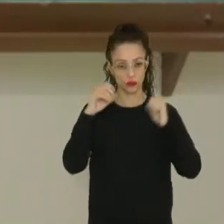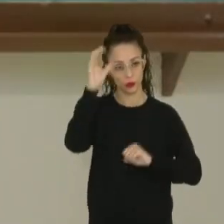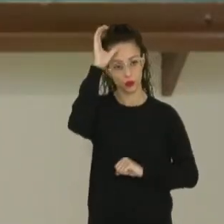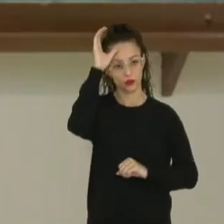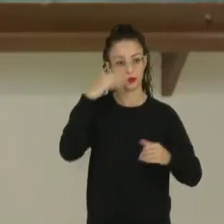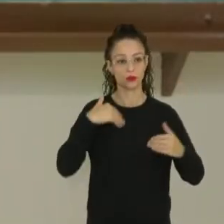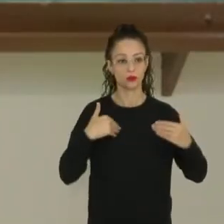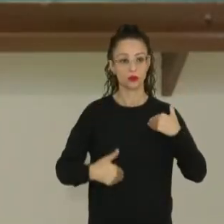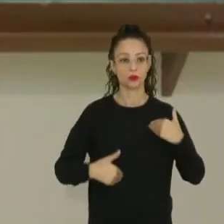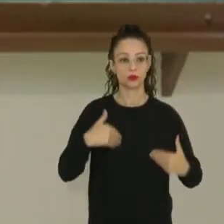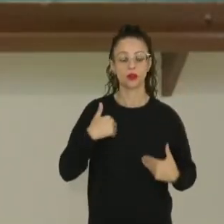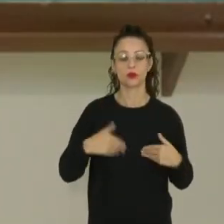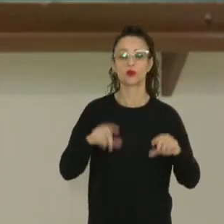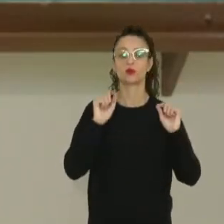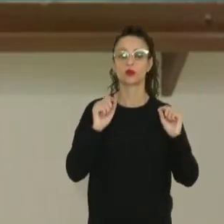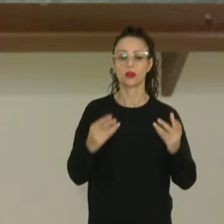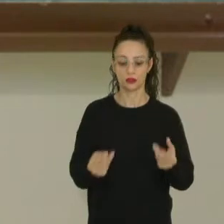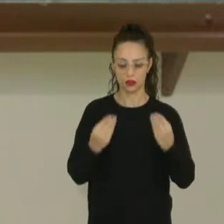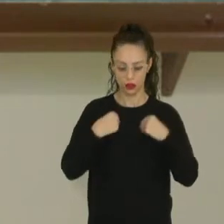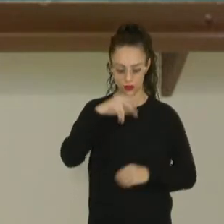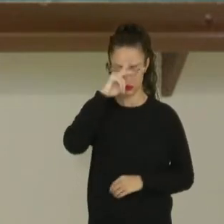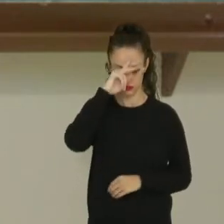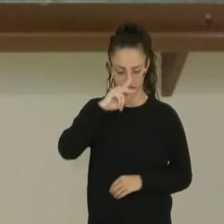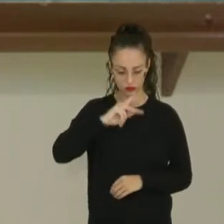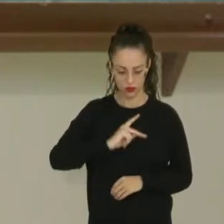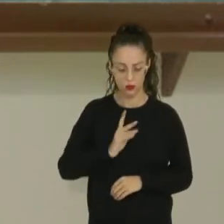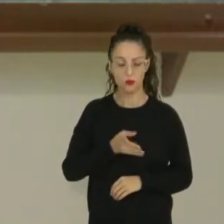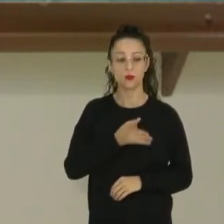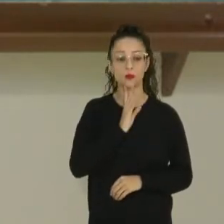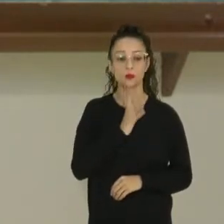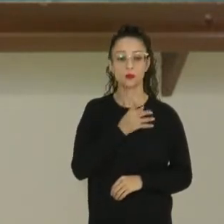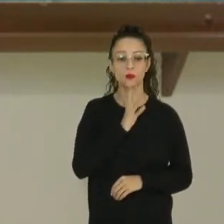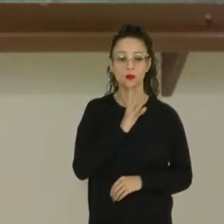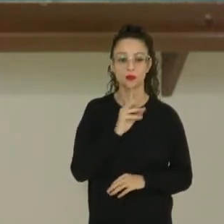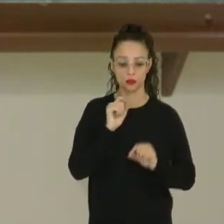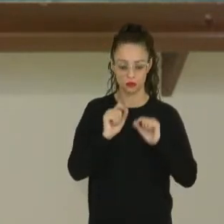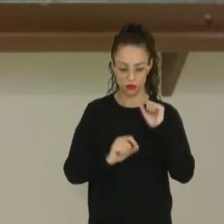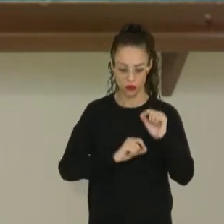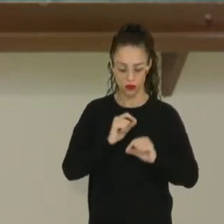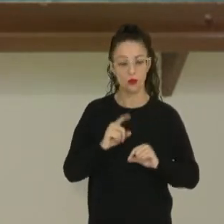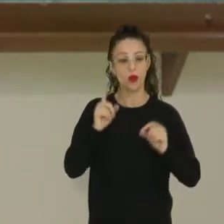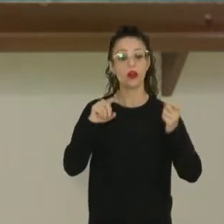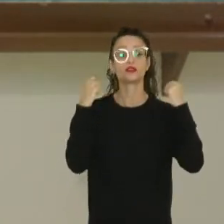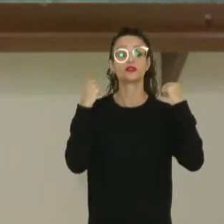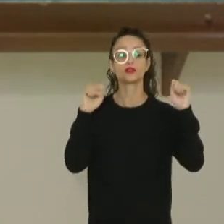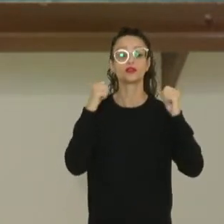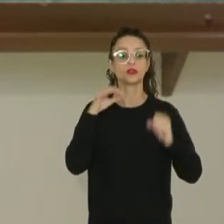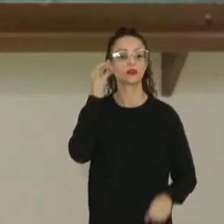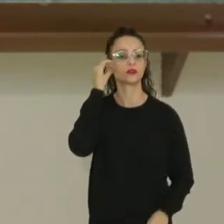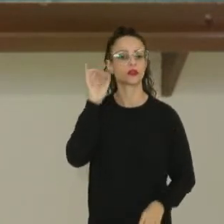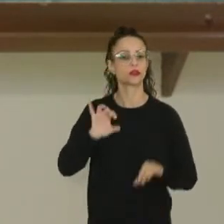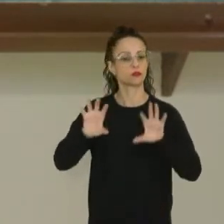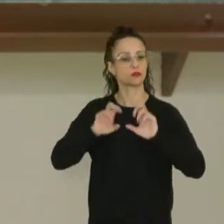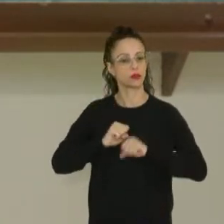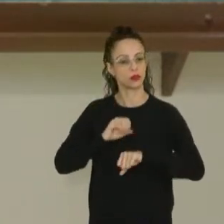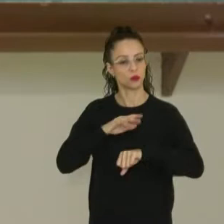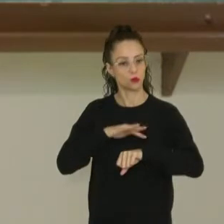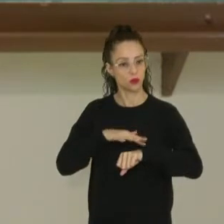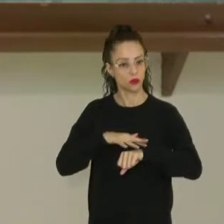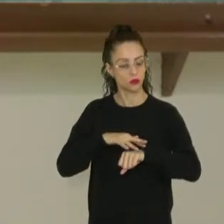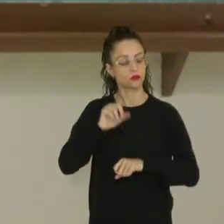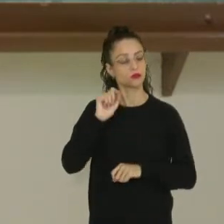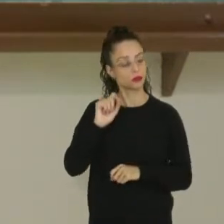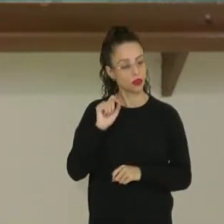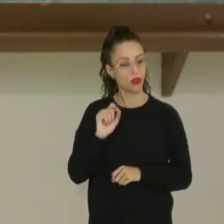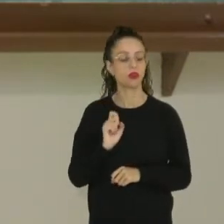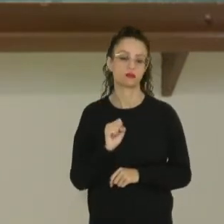conscientização corporal, ele traz um autoconhecimento a ponto de ser uma ginástica preventiva, né,